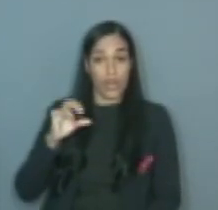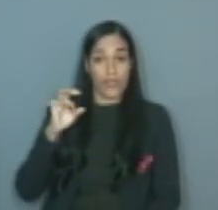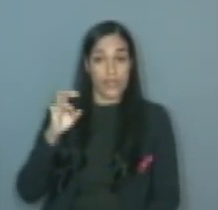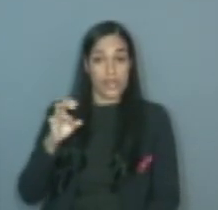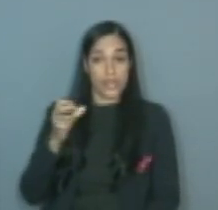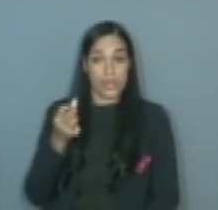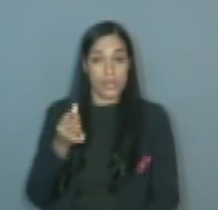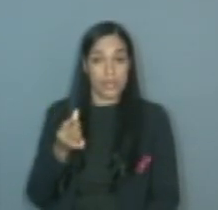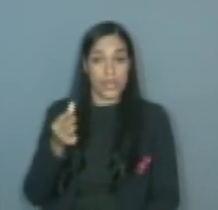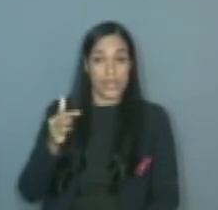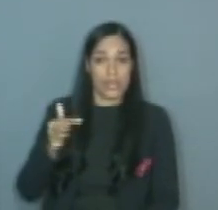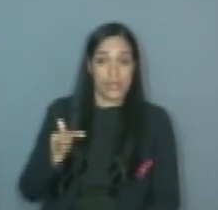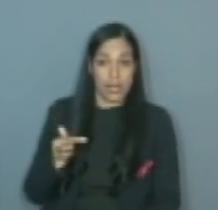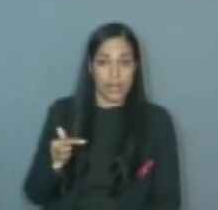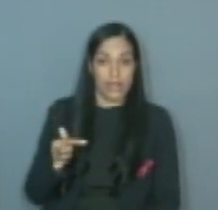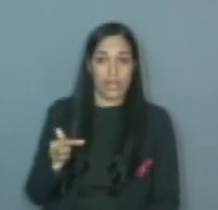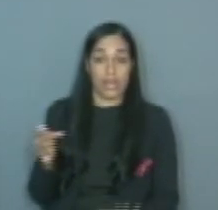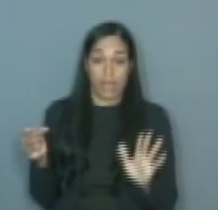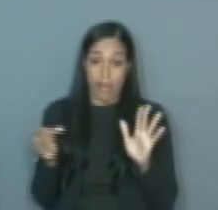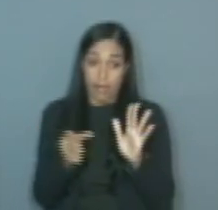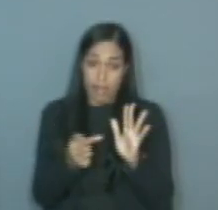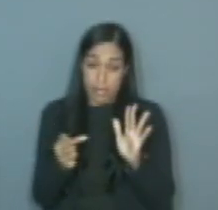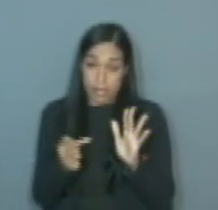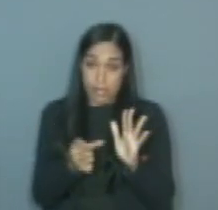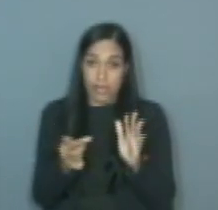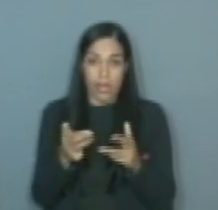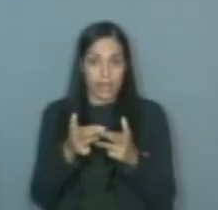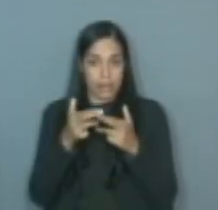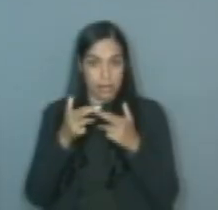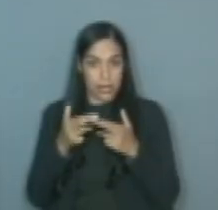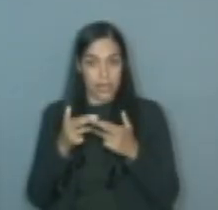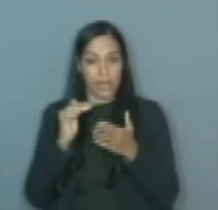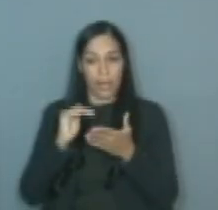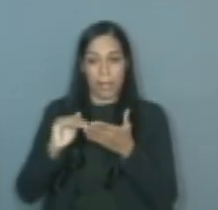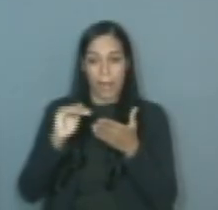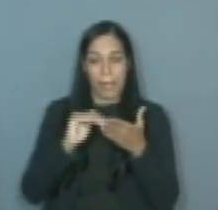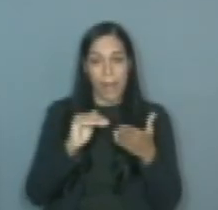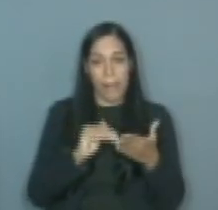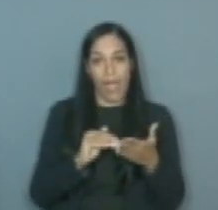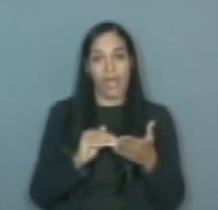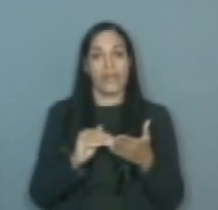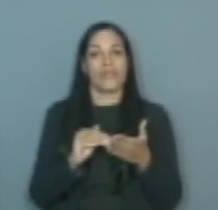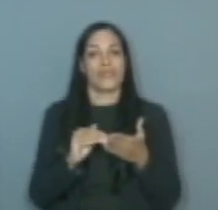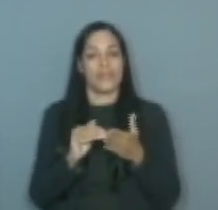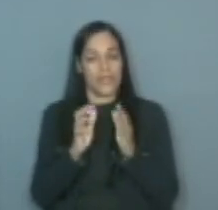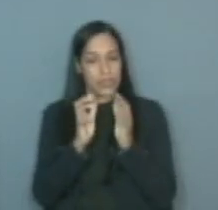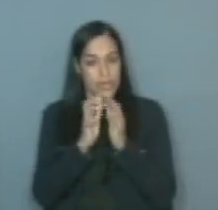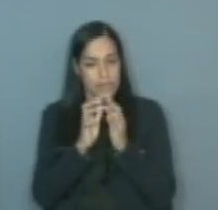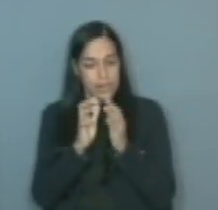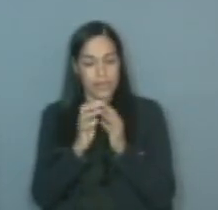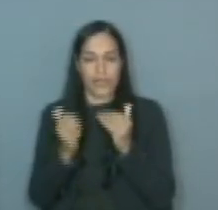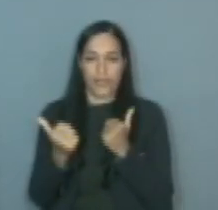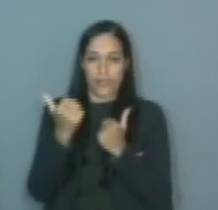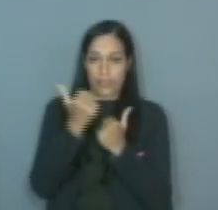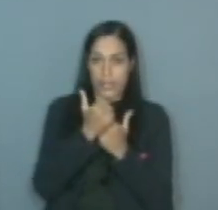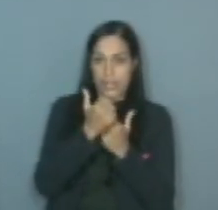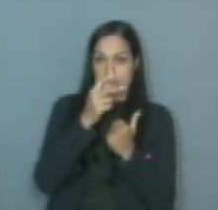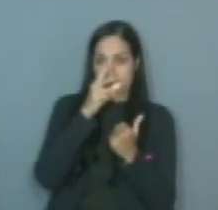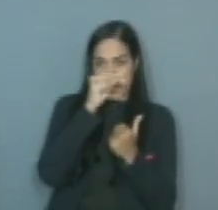9567, nesse, a gente dirige uma indicação ao secretário de Infraestrutura do Recife, que é o vice-prefeito do